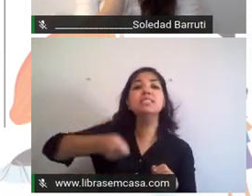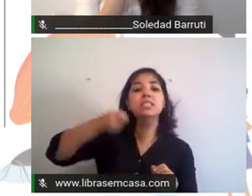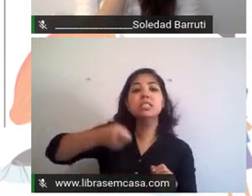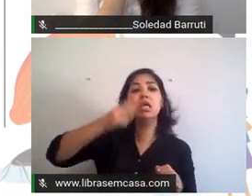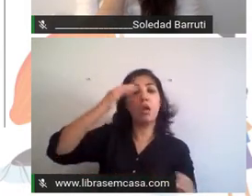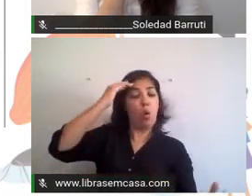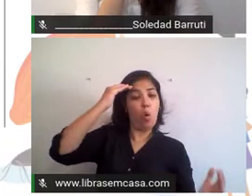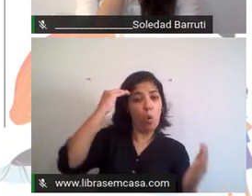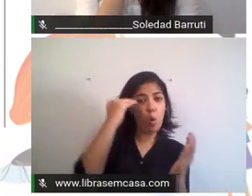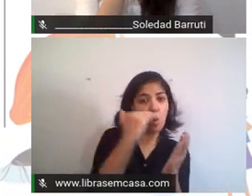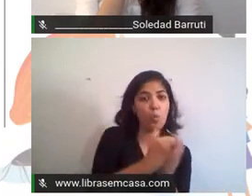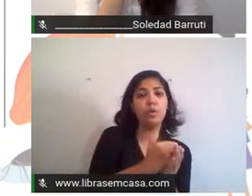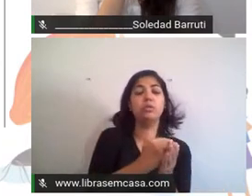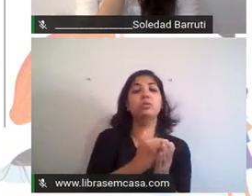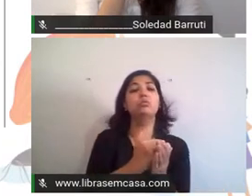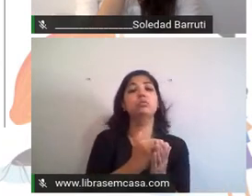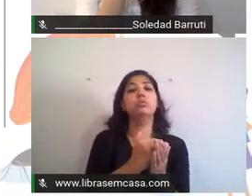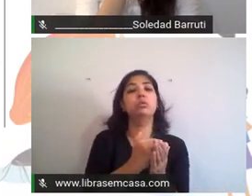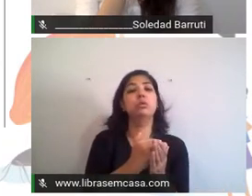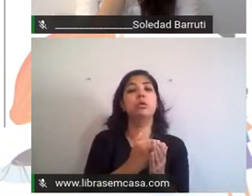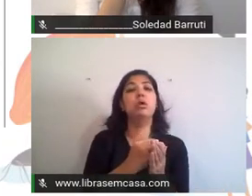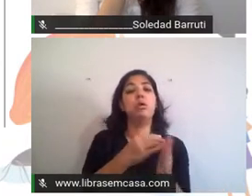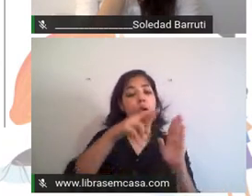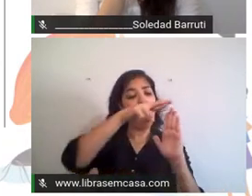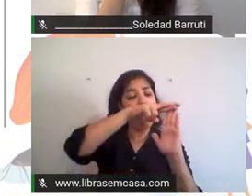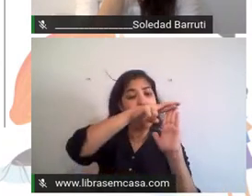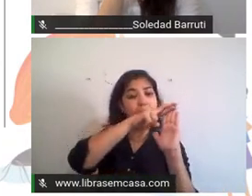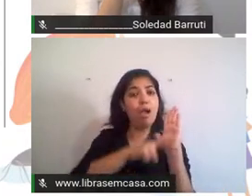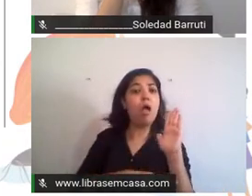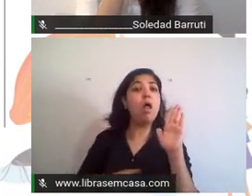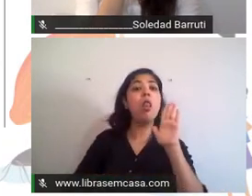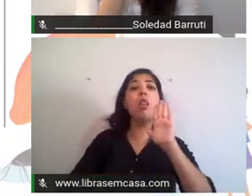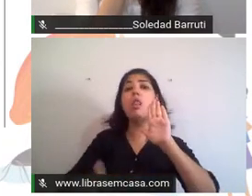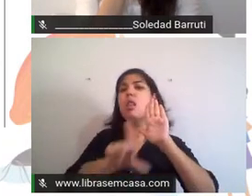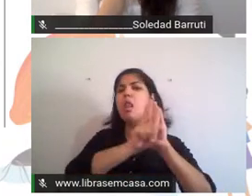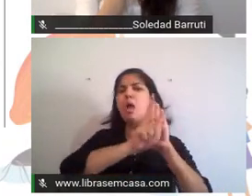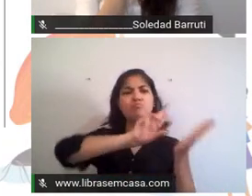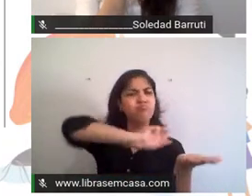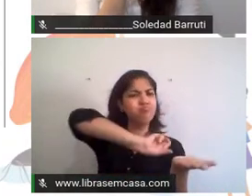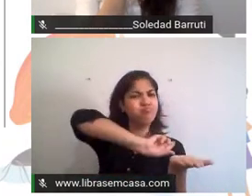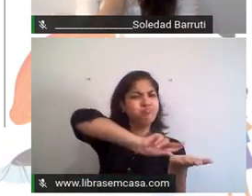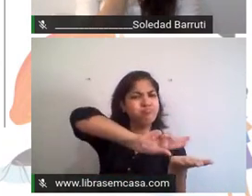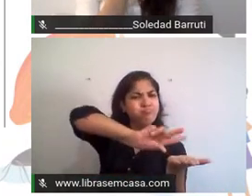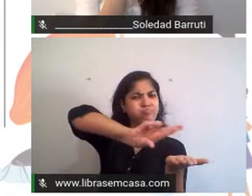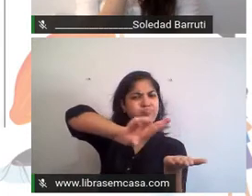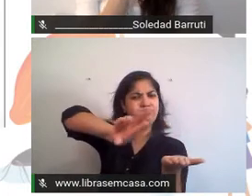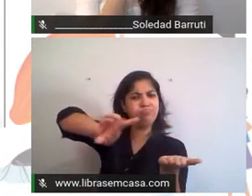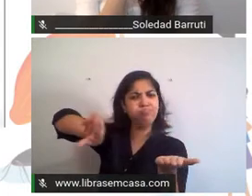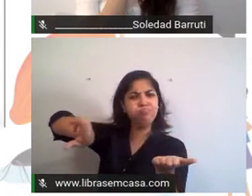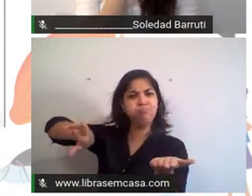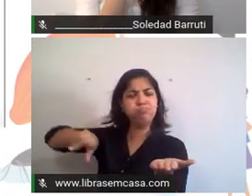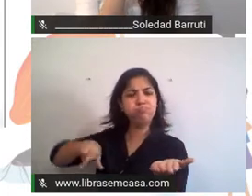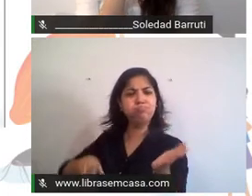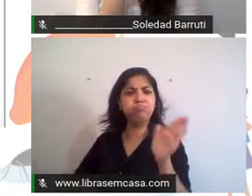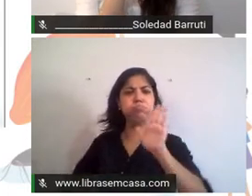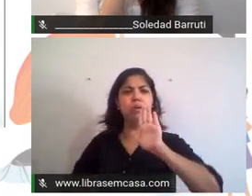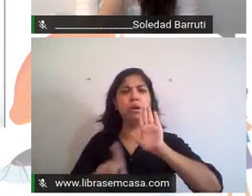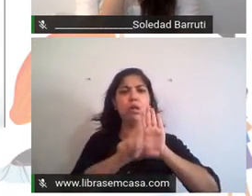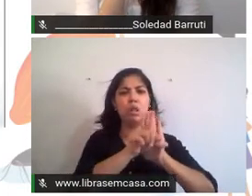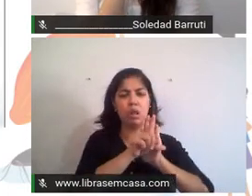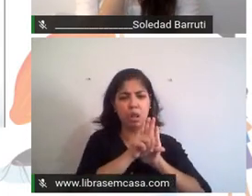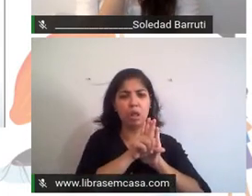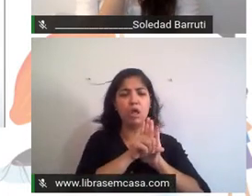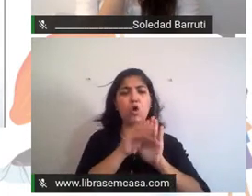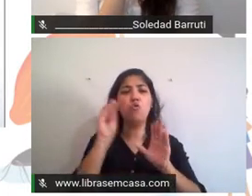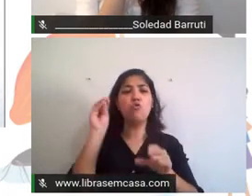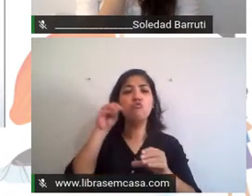que ele precisa funcionar e que está regulamentado por lei e por inúmeras resoluções do Fundo Nacional da Alimentação Escolar, que é